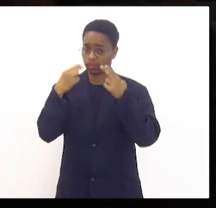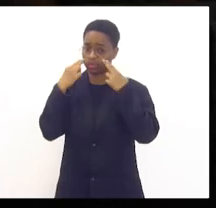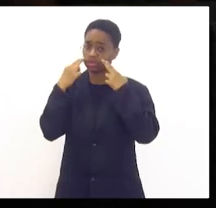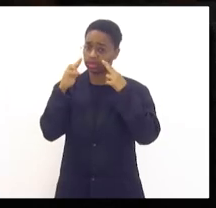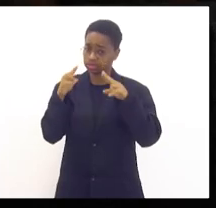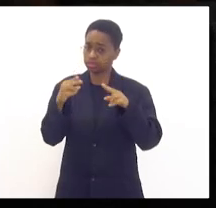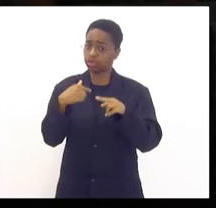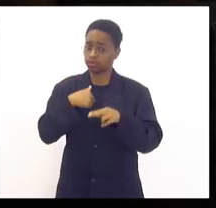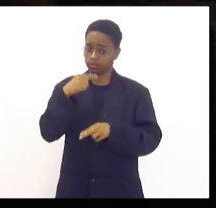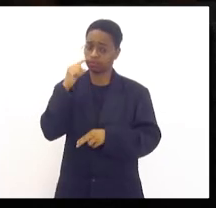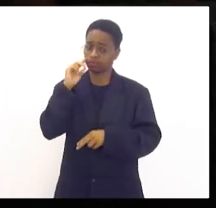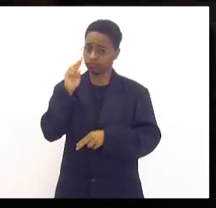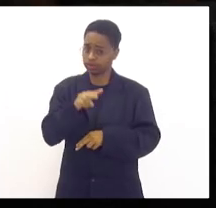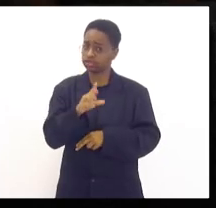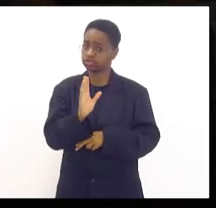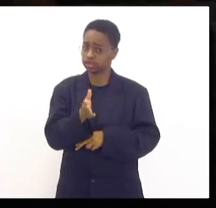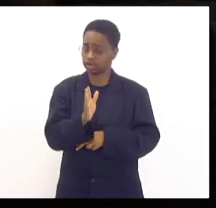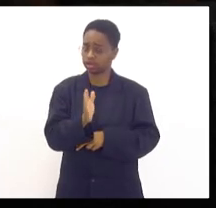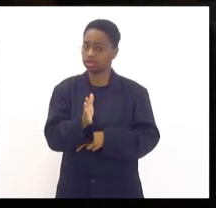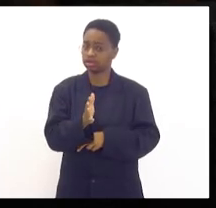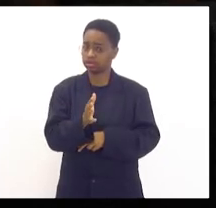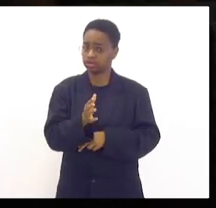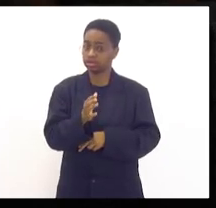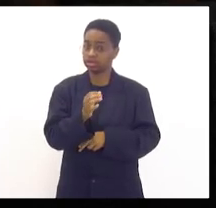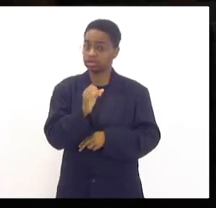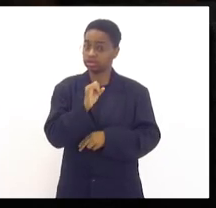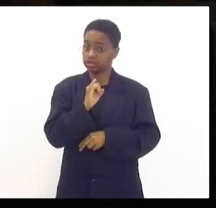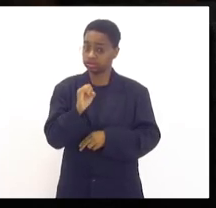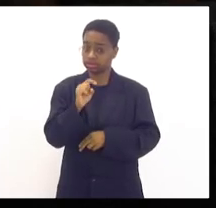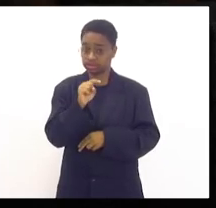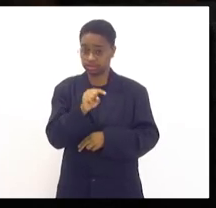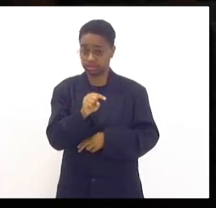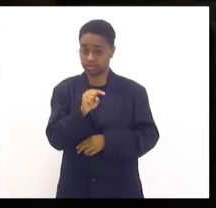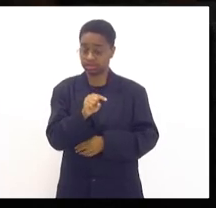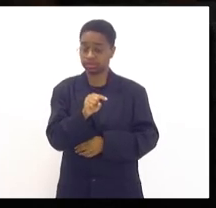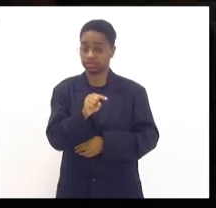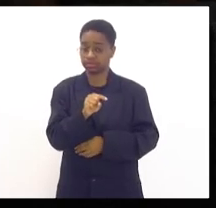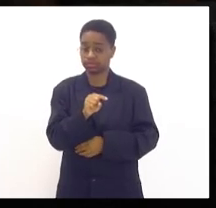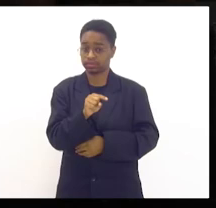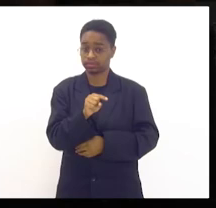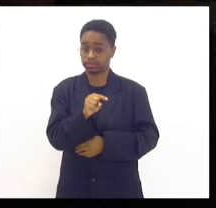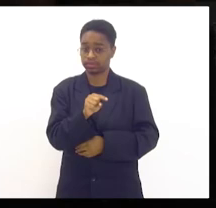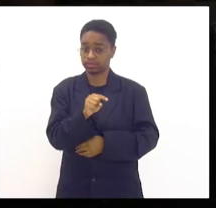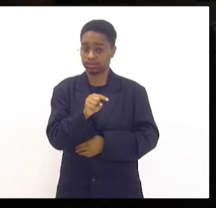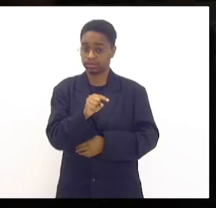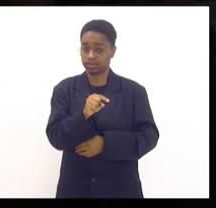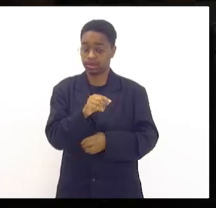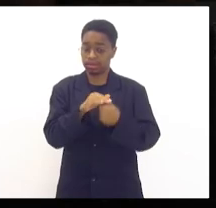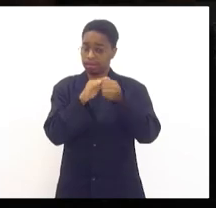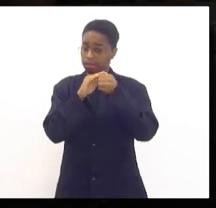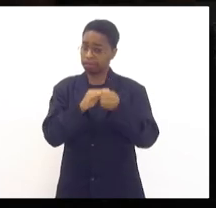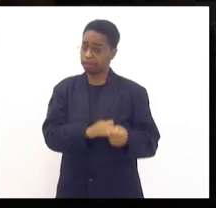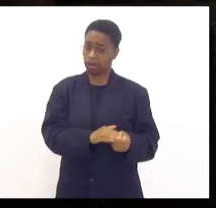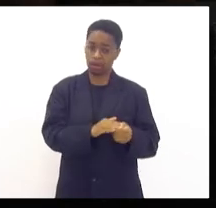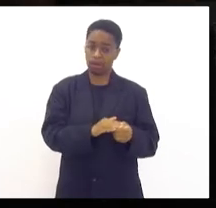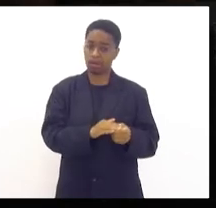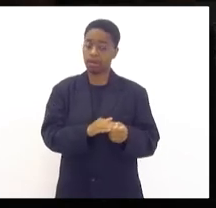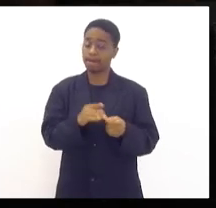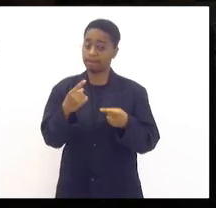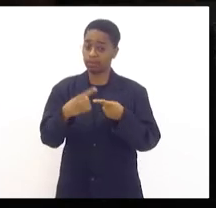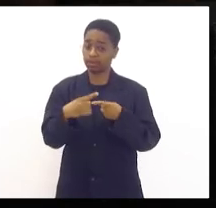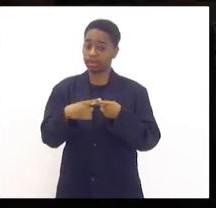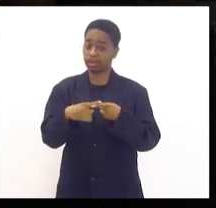disso, né? Se a Vossa Excelência é esculachada, né, porque um sequestro